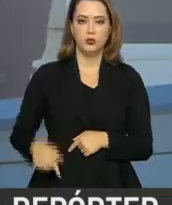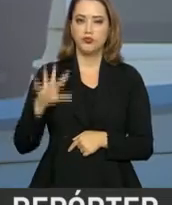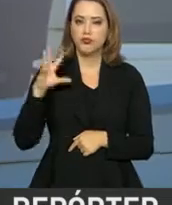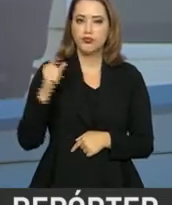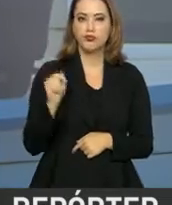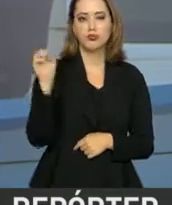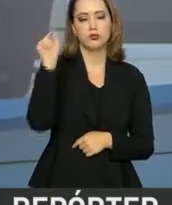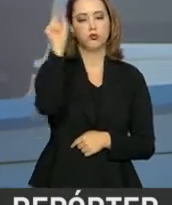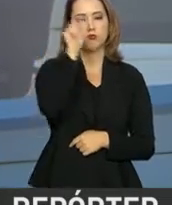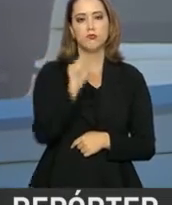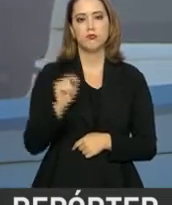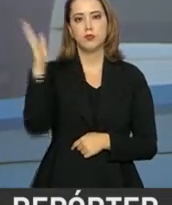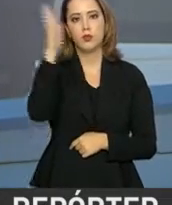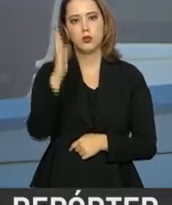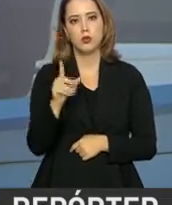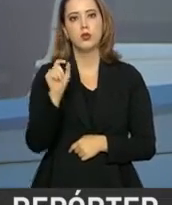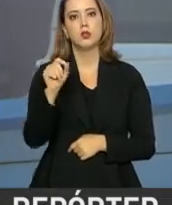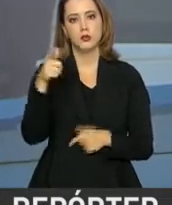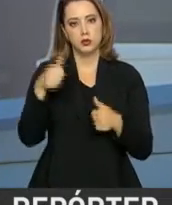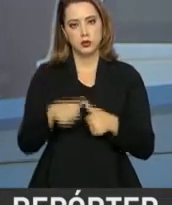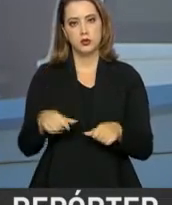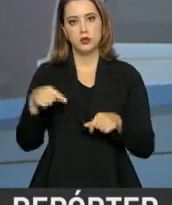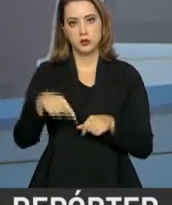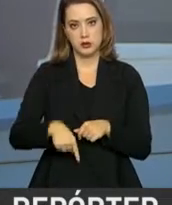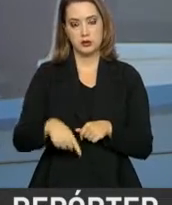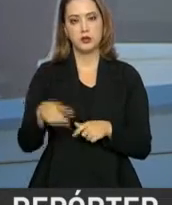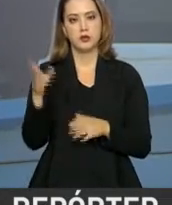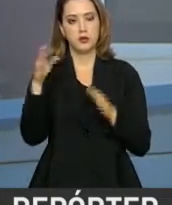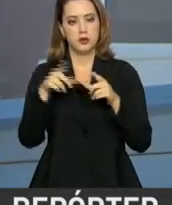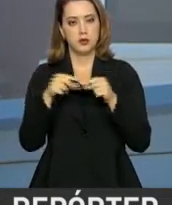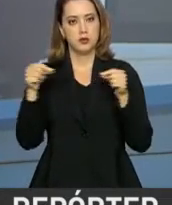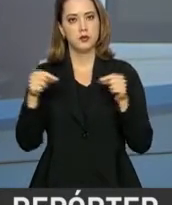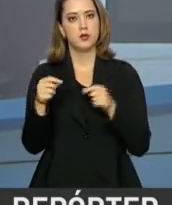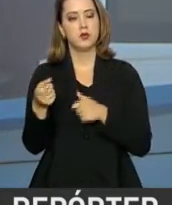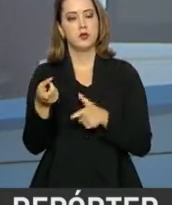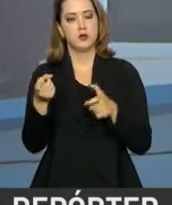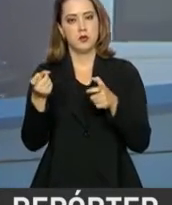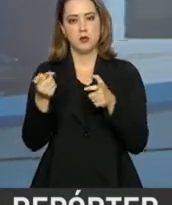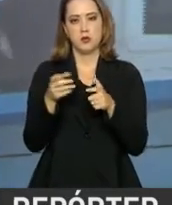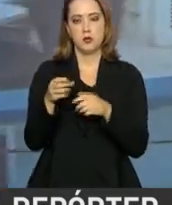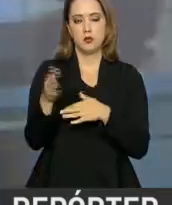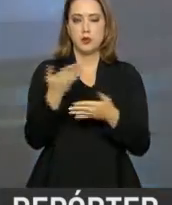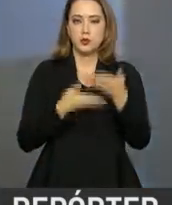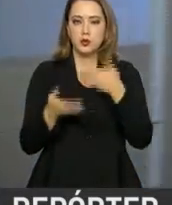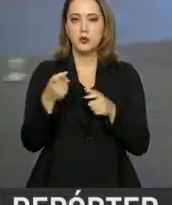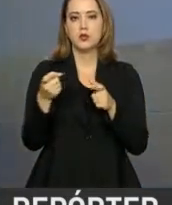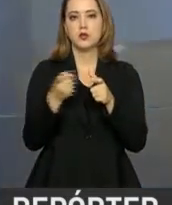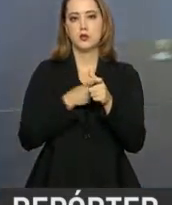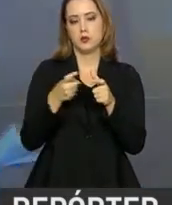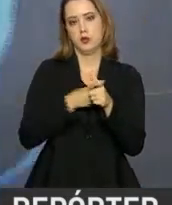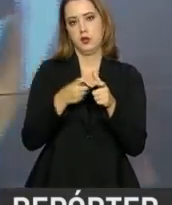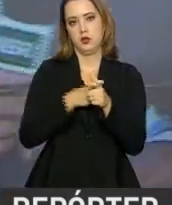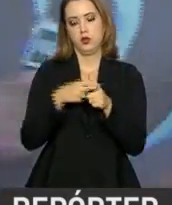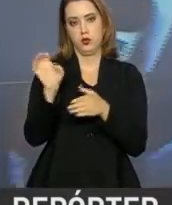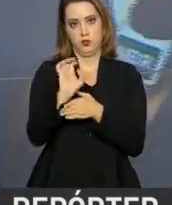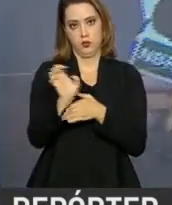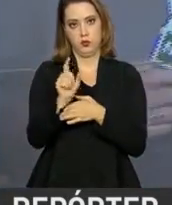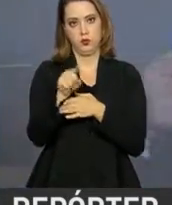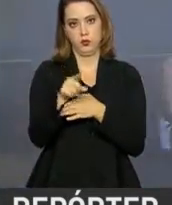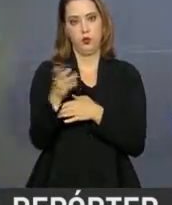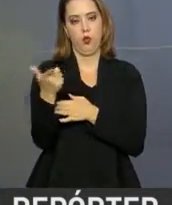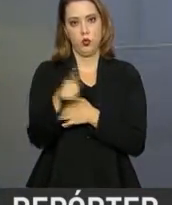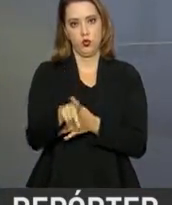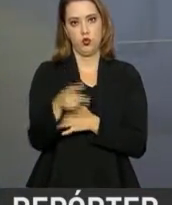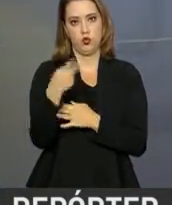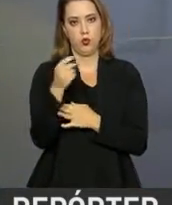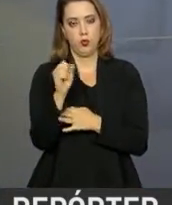em brasília para discutir a renegociação das dívidas dos estados com a união vamos conversar mais uma vez com o repórter paulo la sálvia que